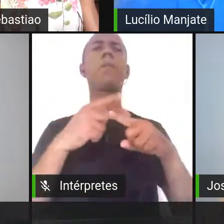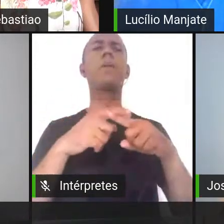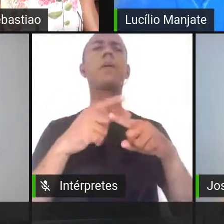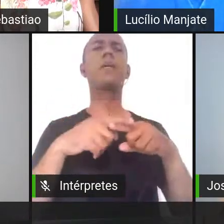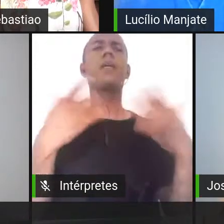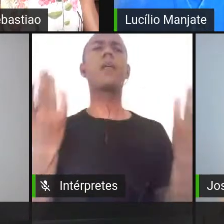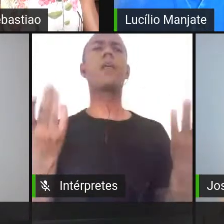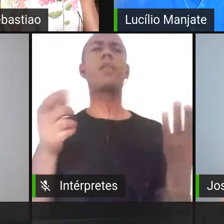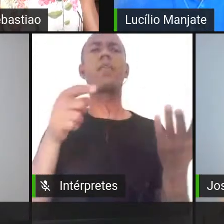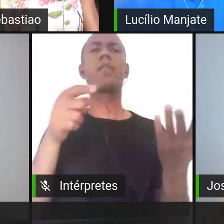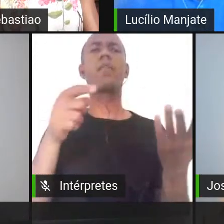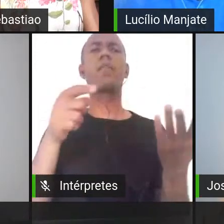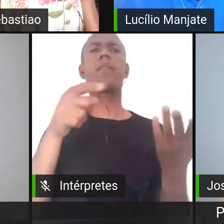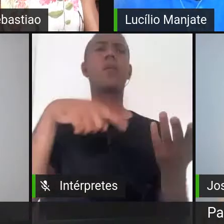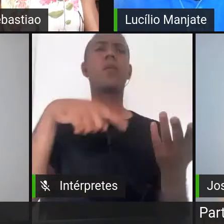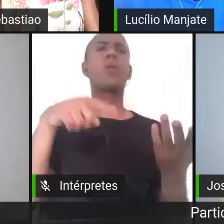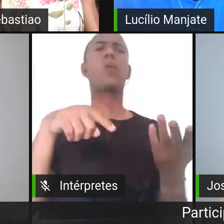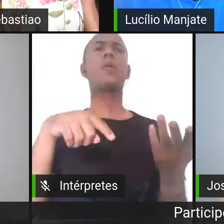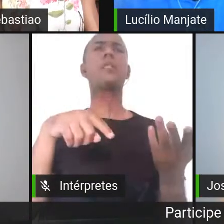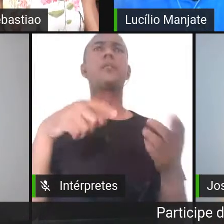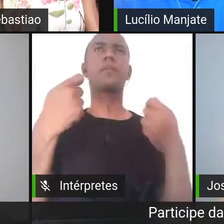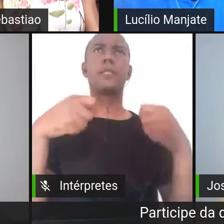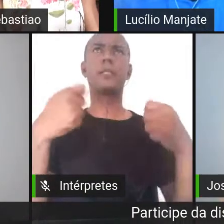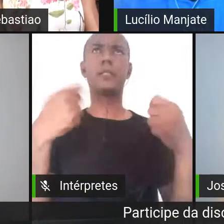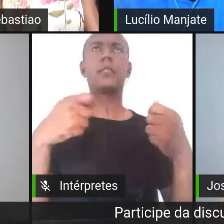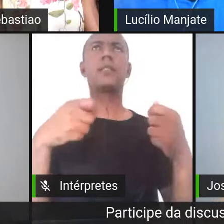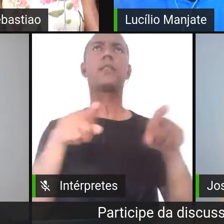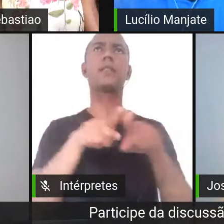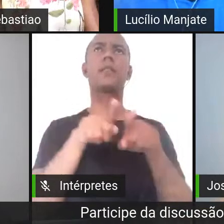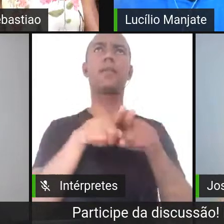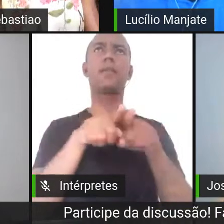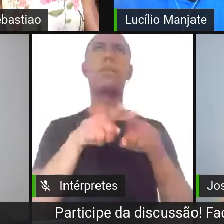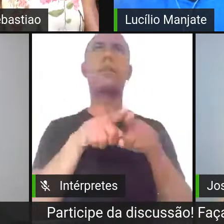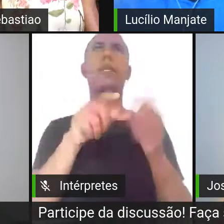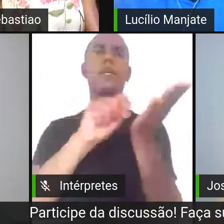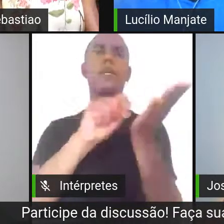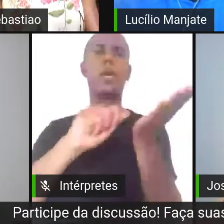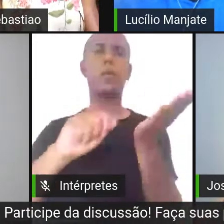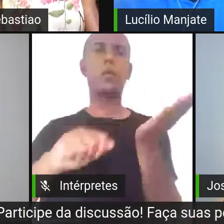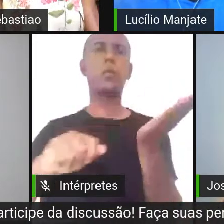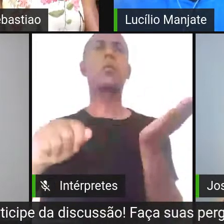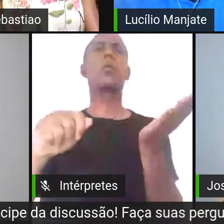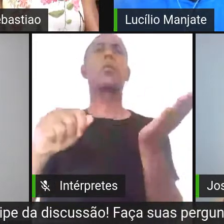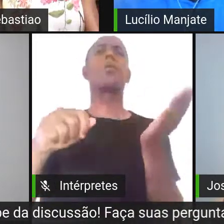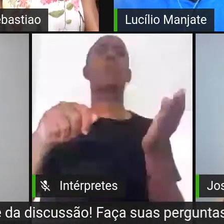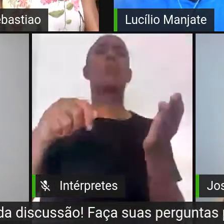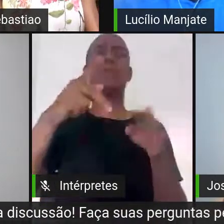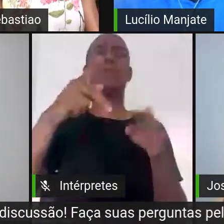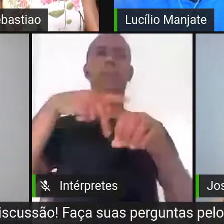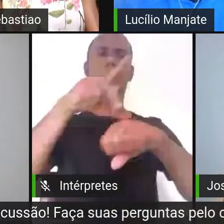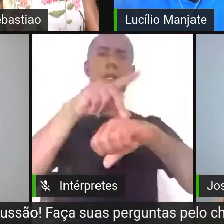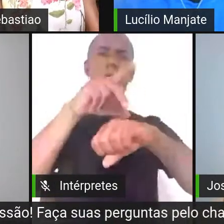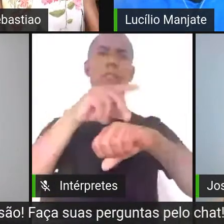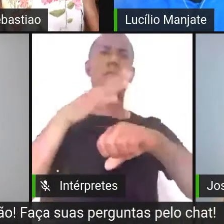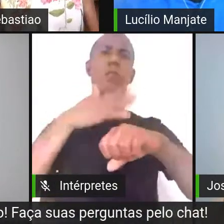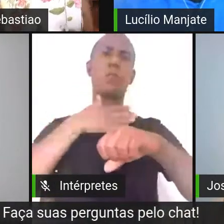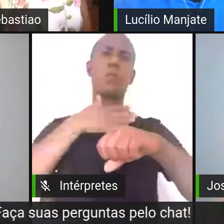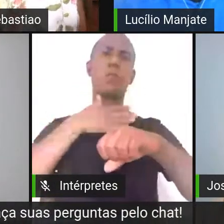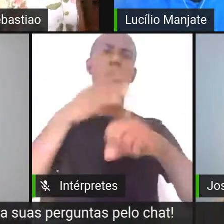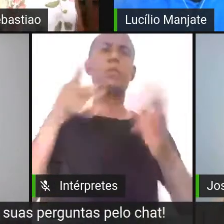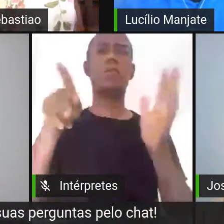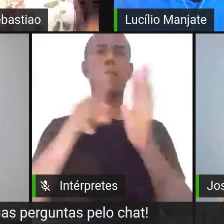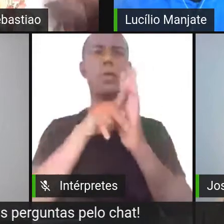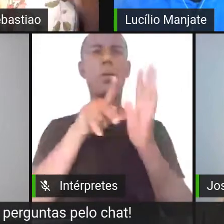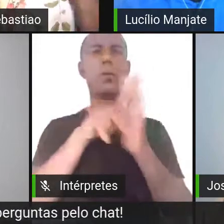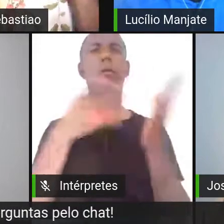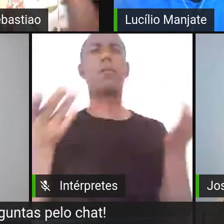moçambicanos. Então, isto era só para tentar responder a pergunta, já que tinha a ver exatamente com do